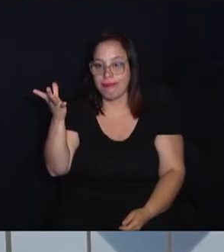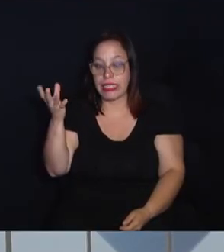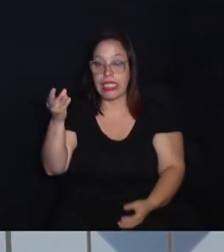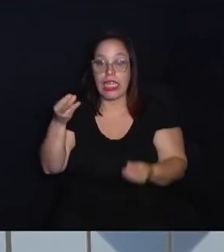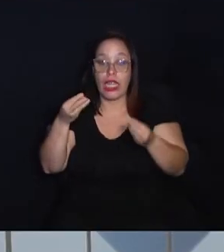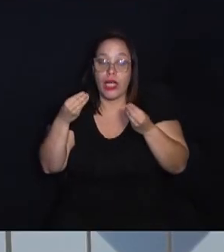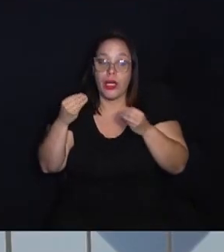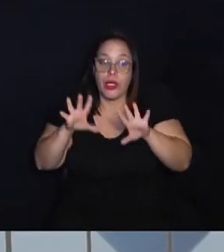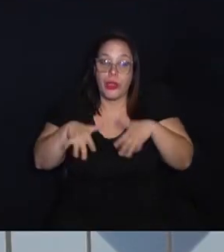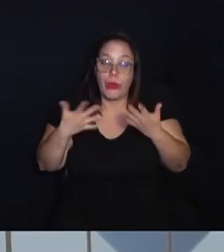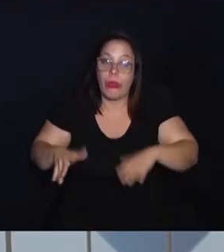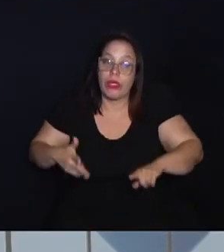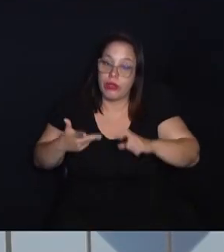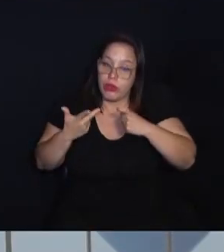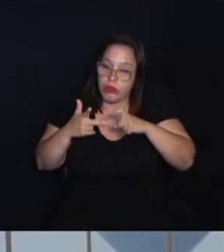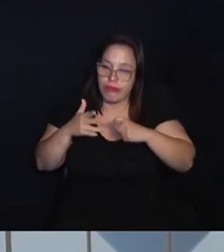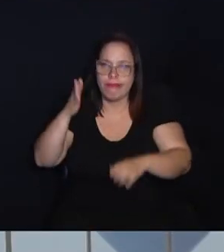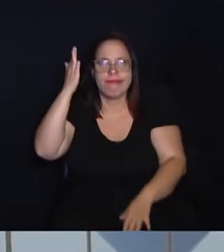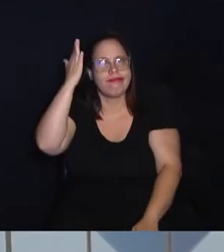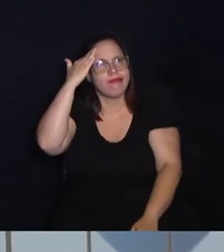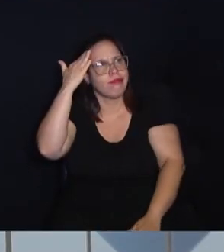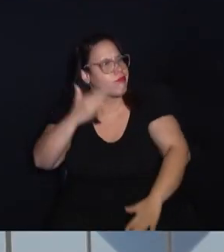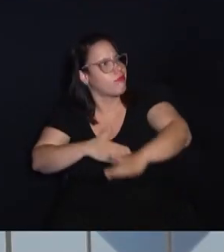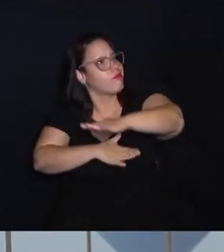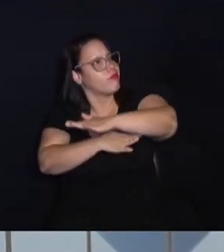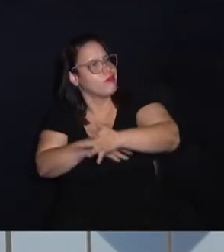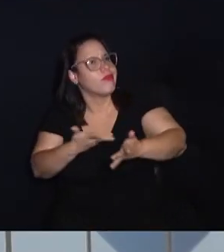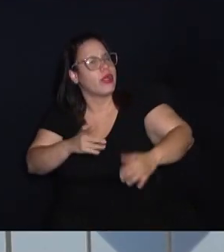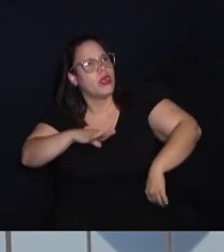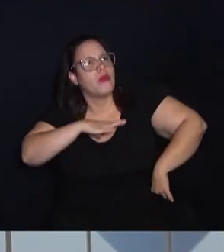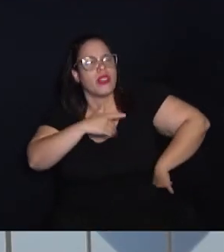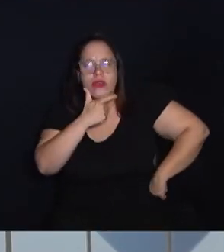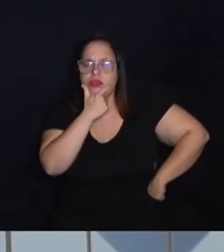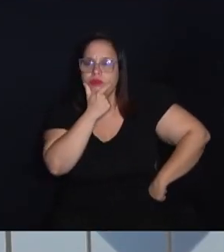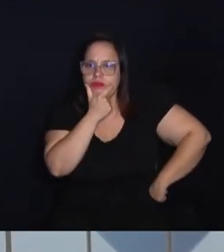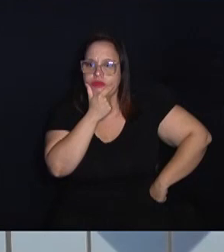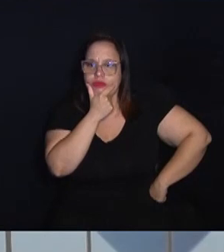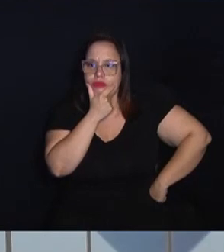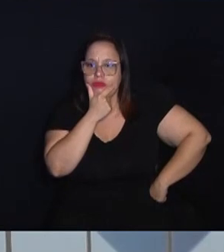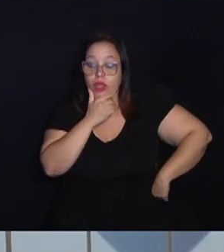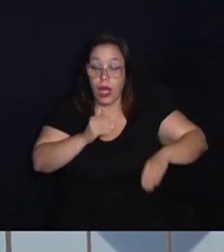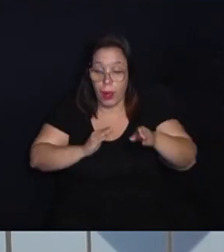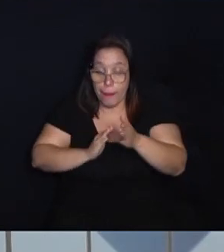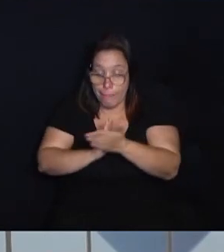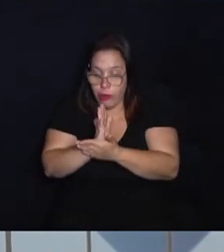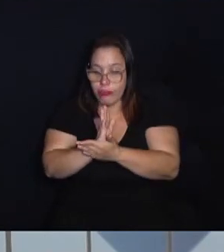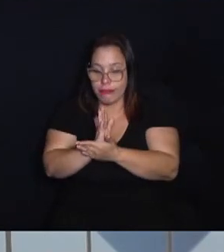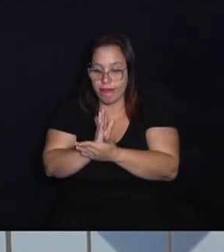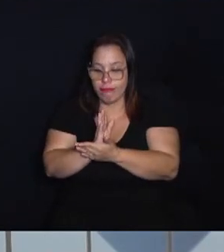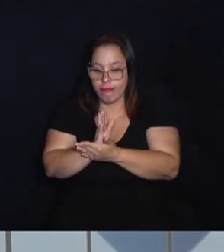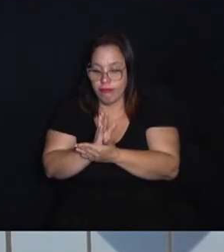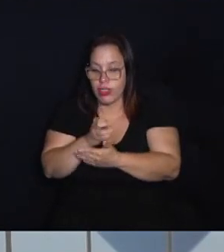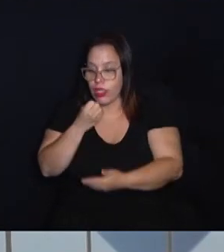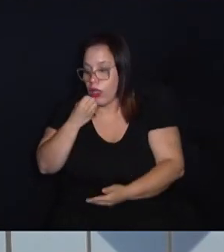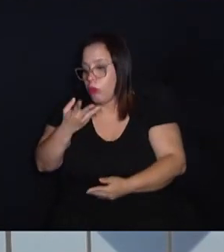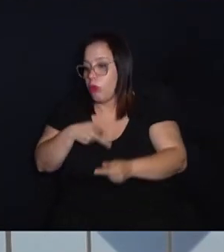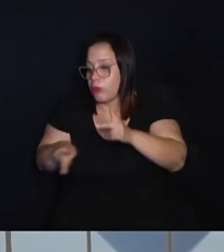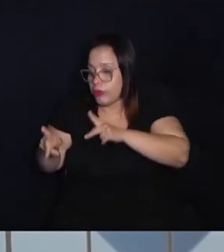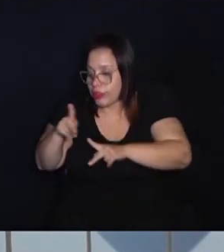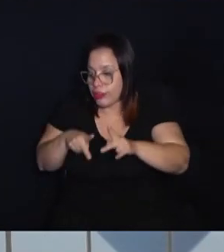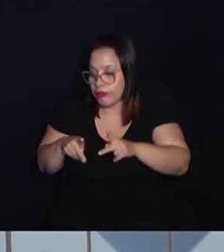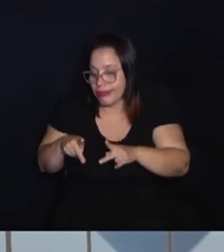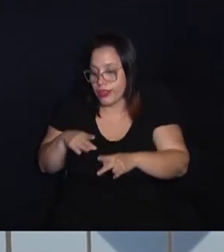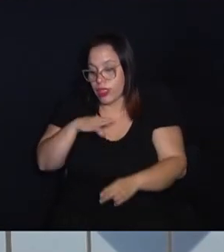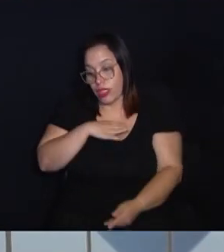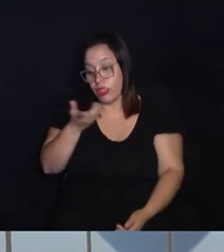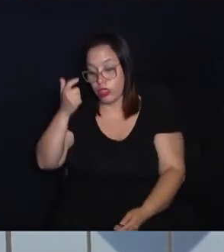manda projetos que a Câmara entende que é importante para a cidade, aprova, na verdade você está beneficiando a população, a cidade.